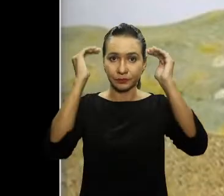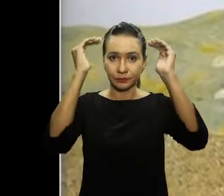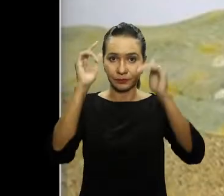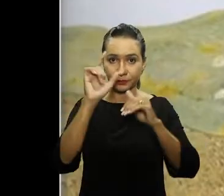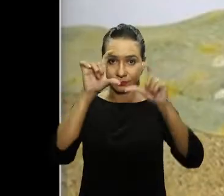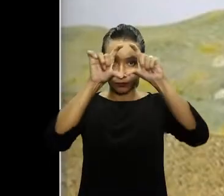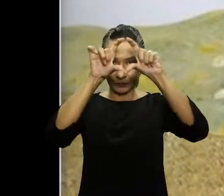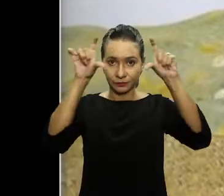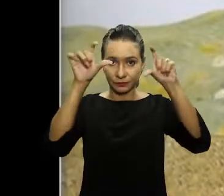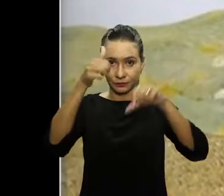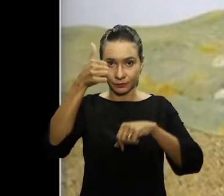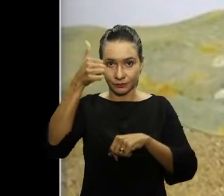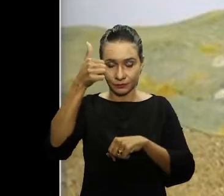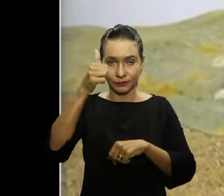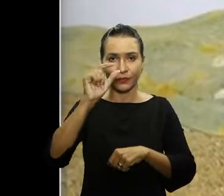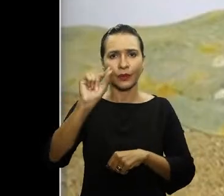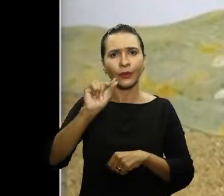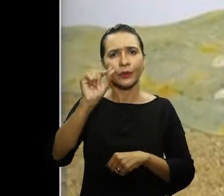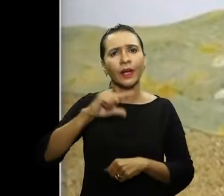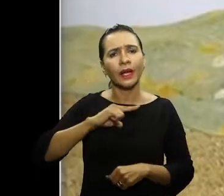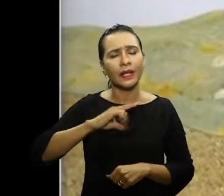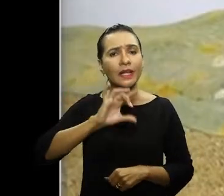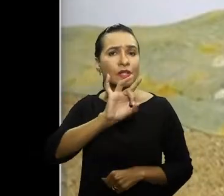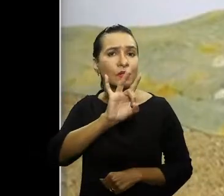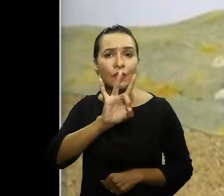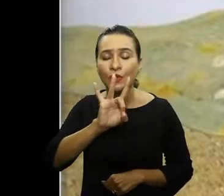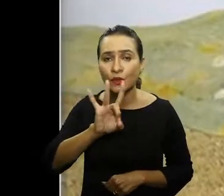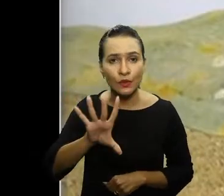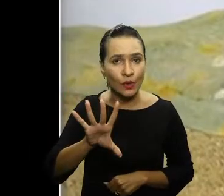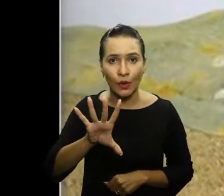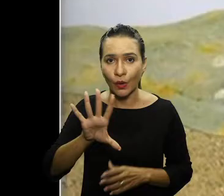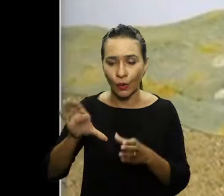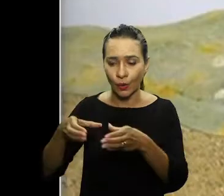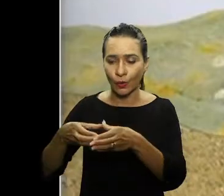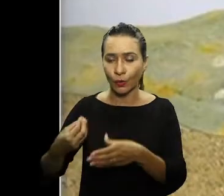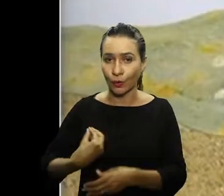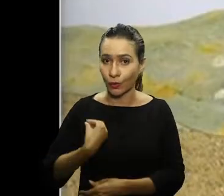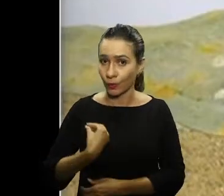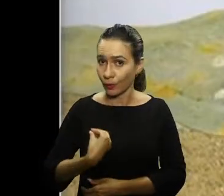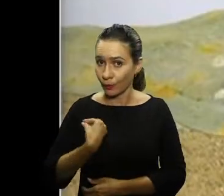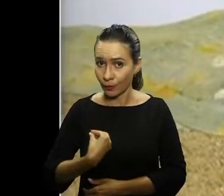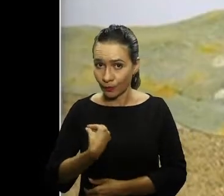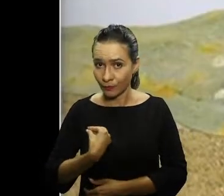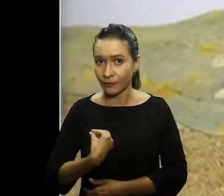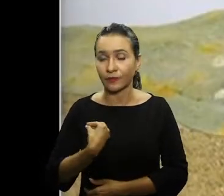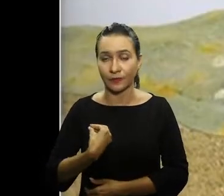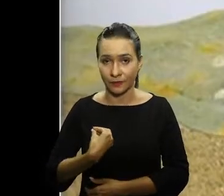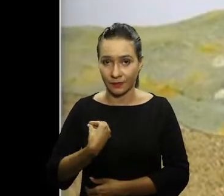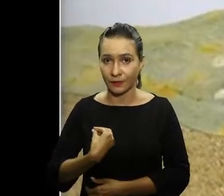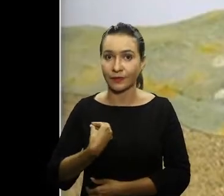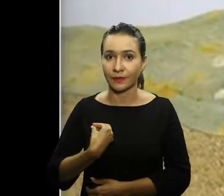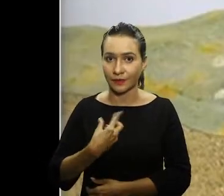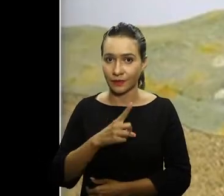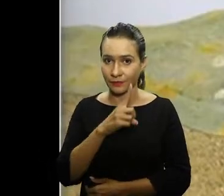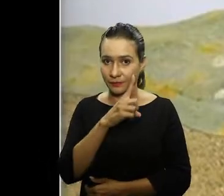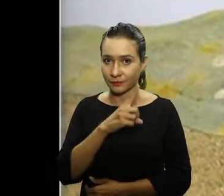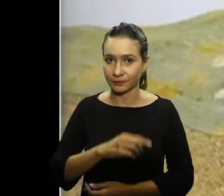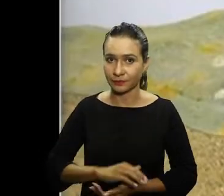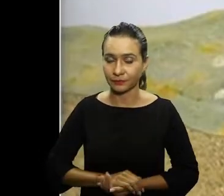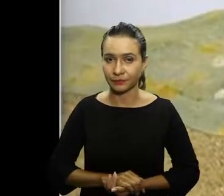nós temos somente os organismos vivos, né? Os seres vivos que são representados